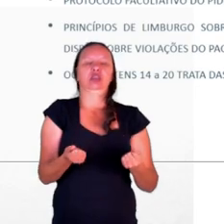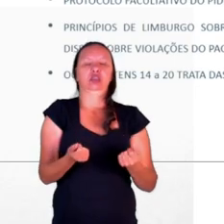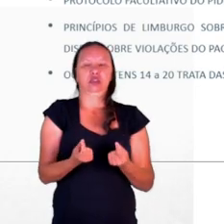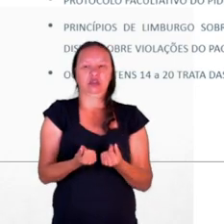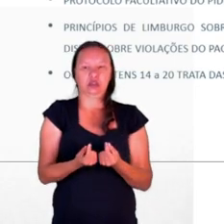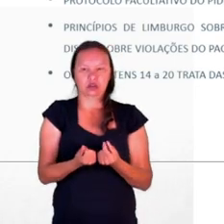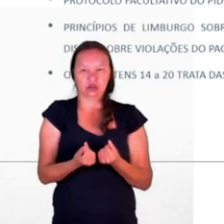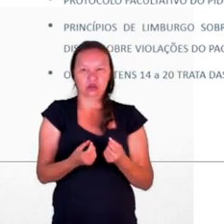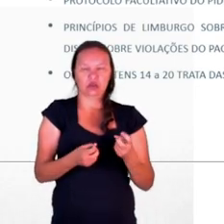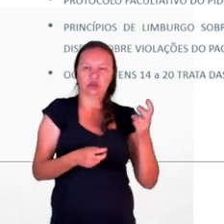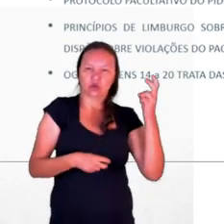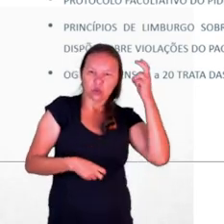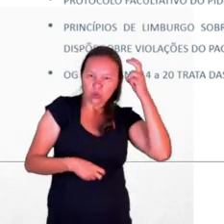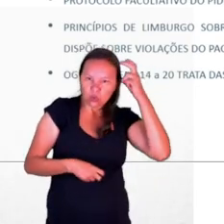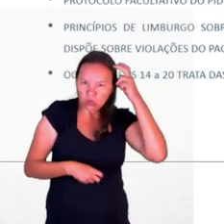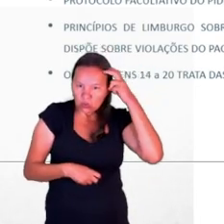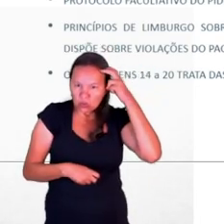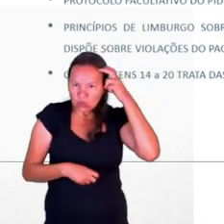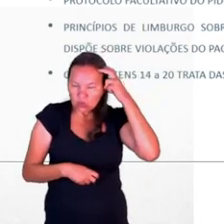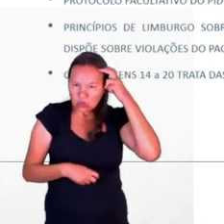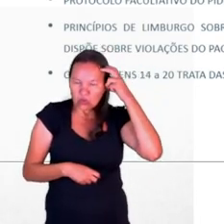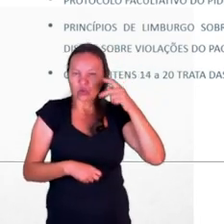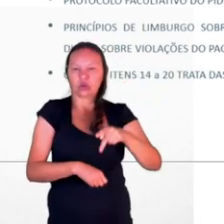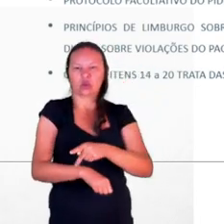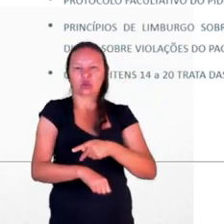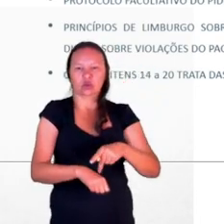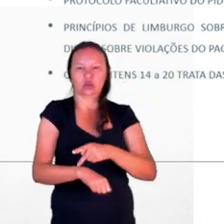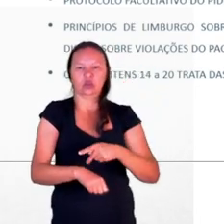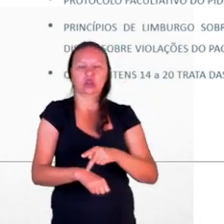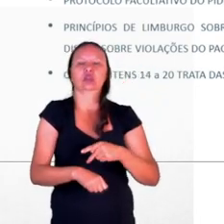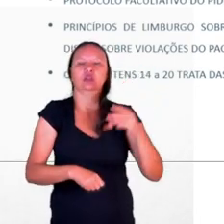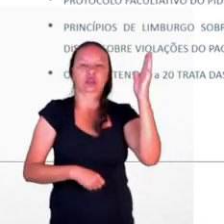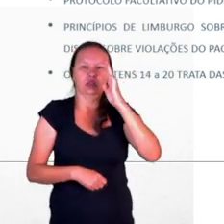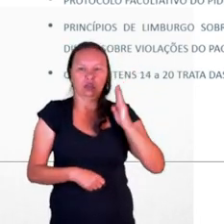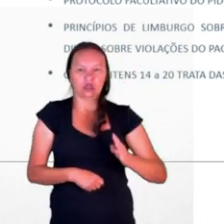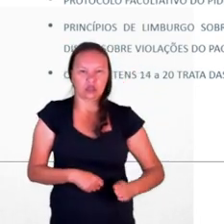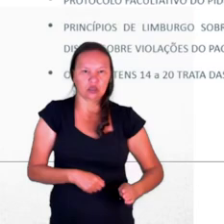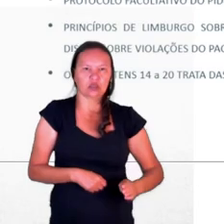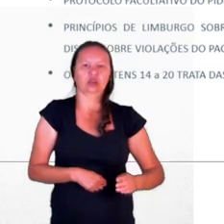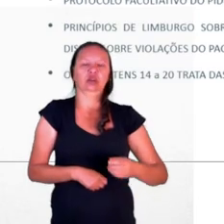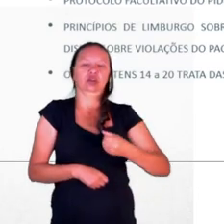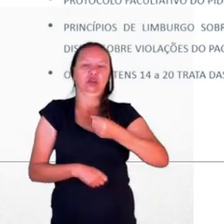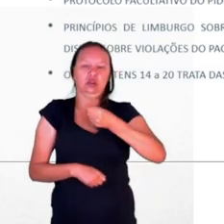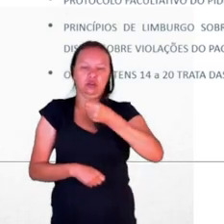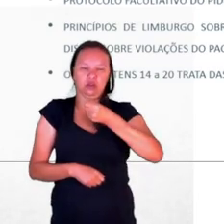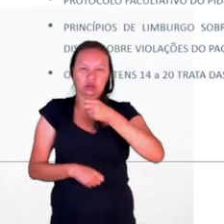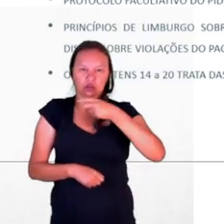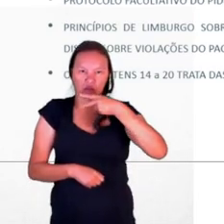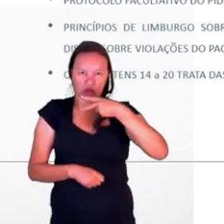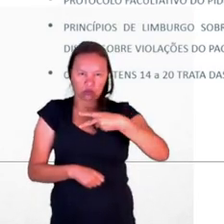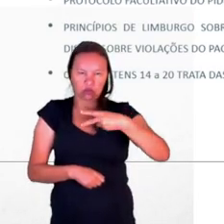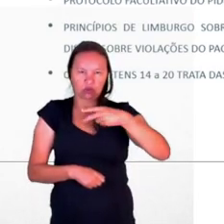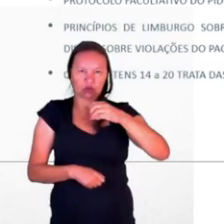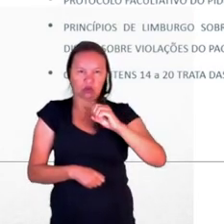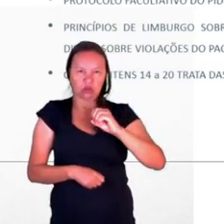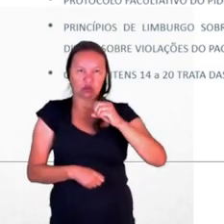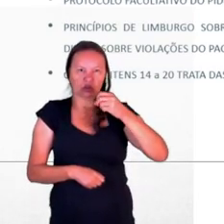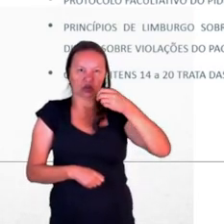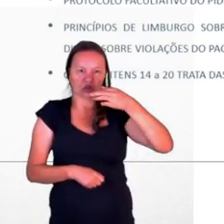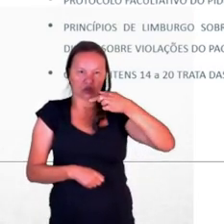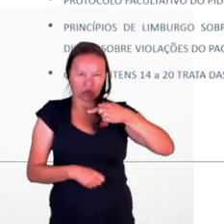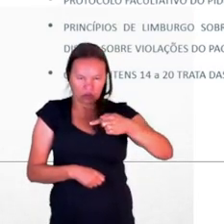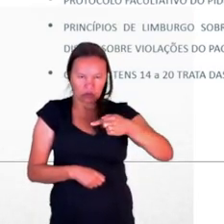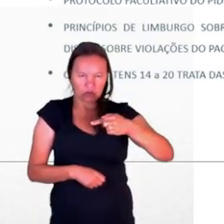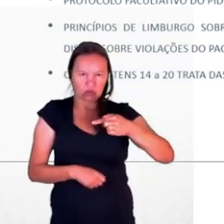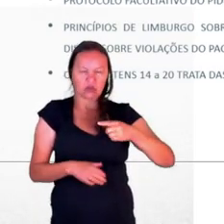culturais ao estado brasileiro no ano de 2007 que os operadores